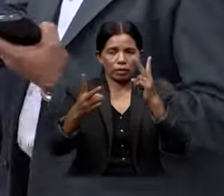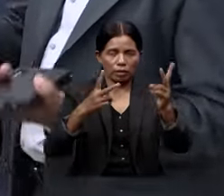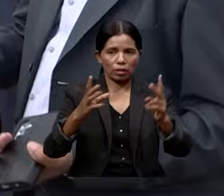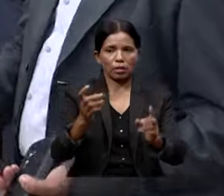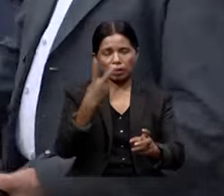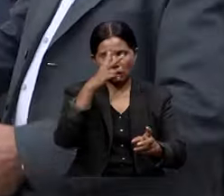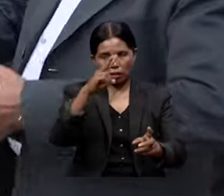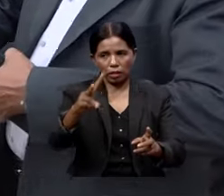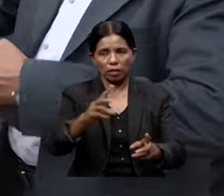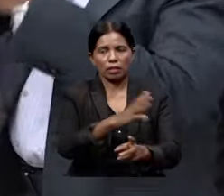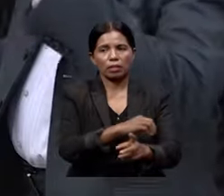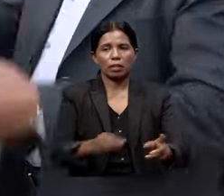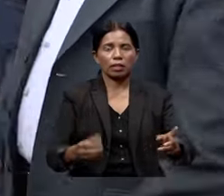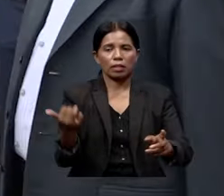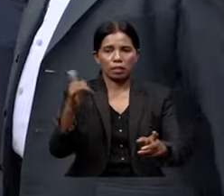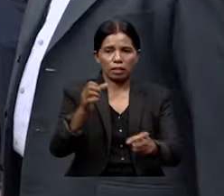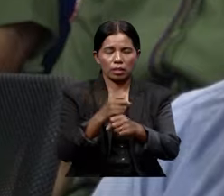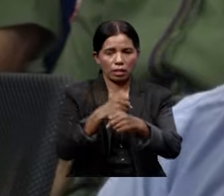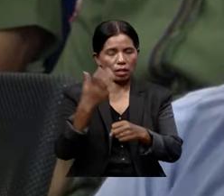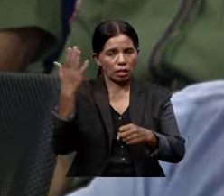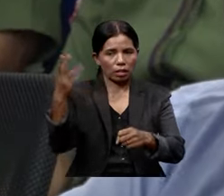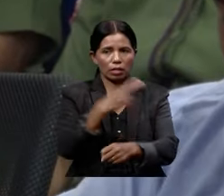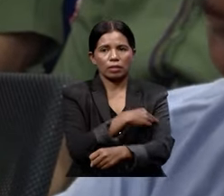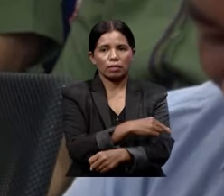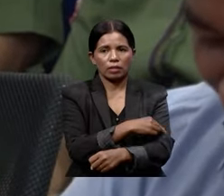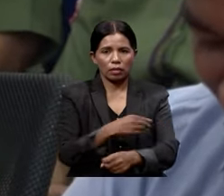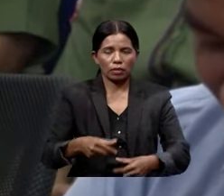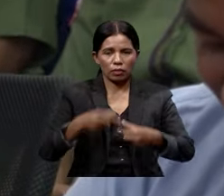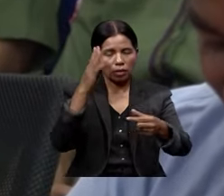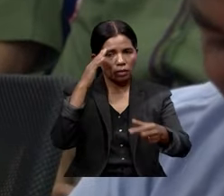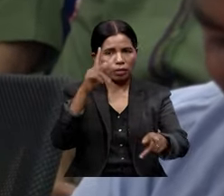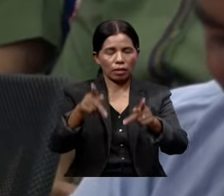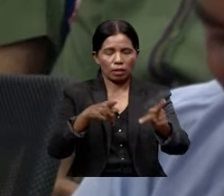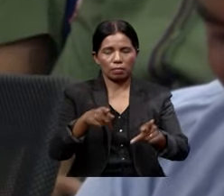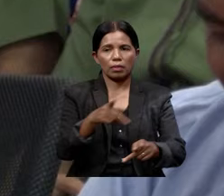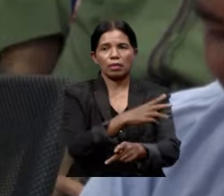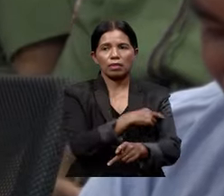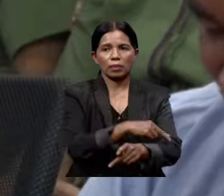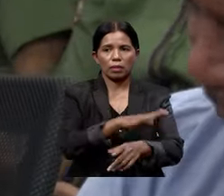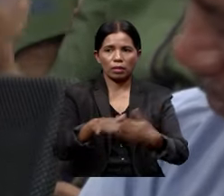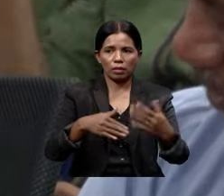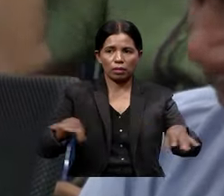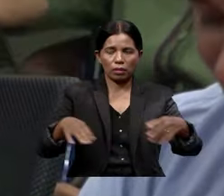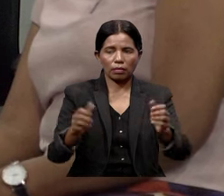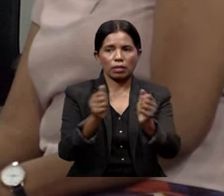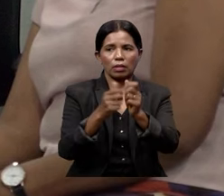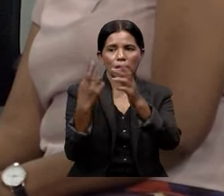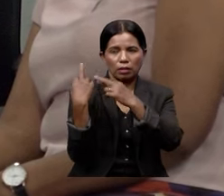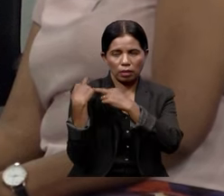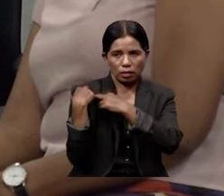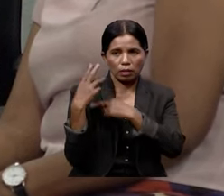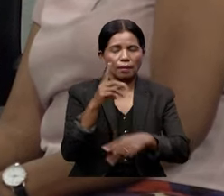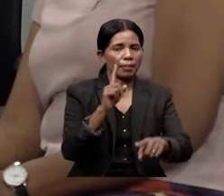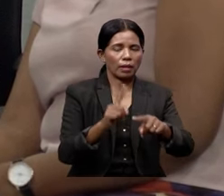tua irregularidade Siranebe acontece no hospital, no Fuhanuim para pessoal de saúde Sira, a tu serviço ou responsabilidade no